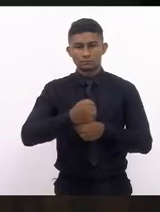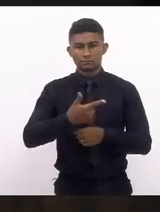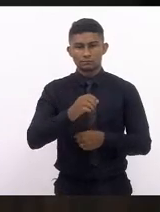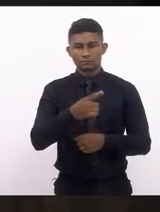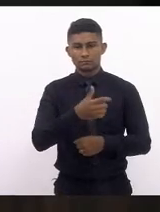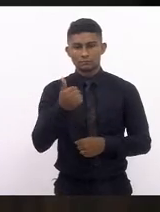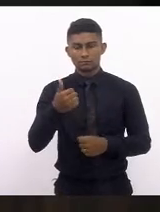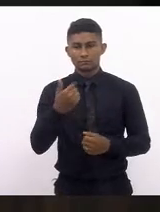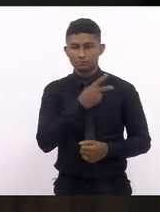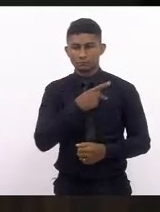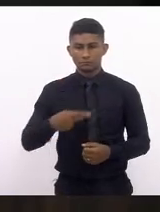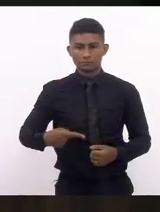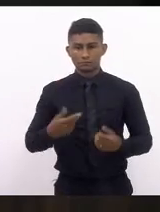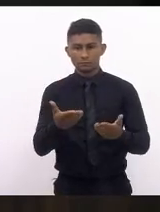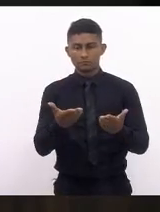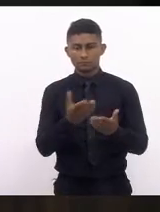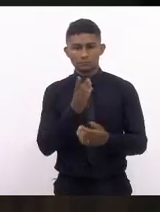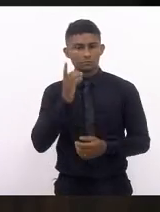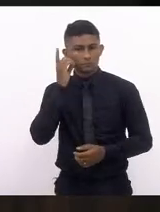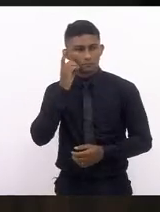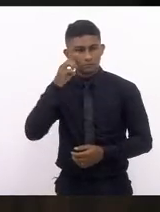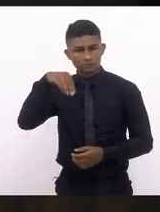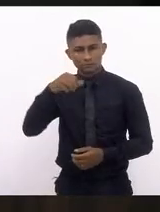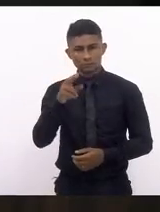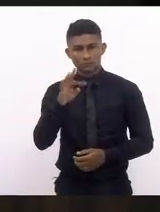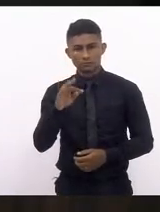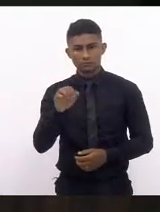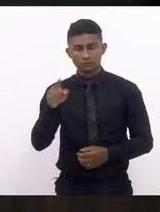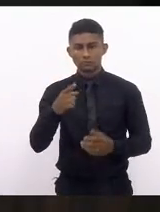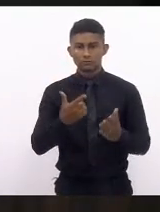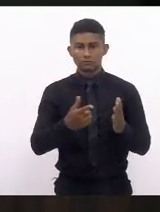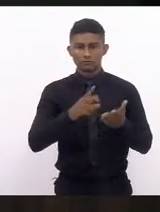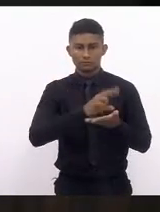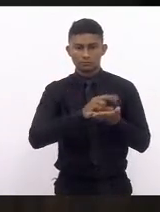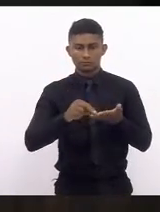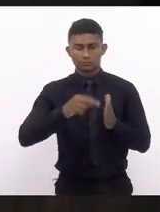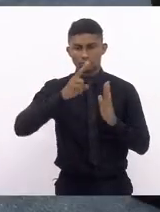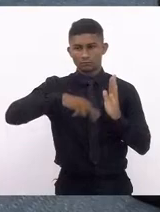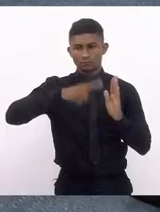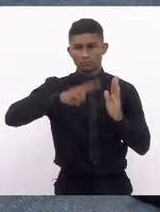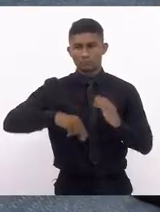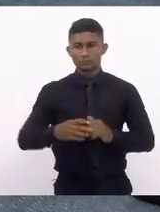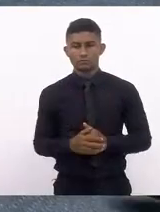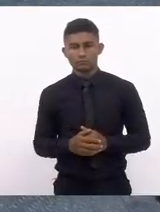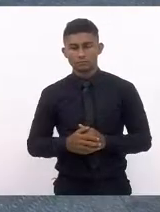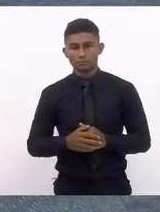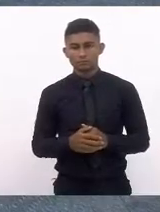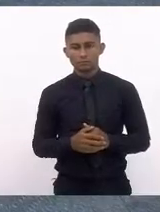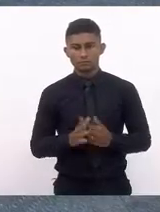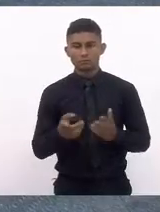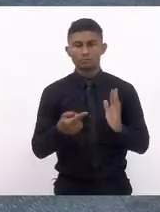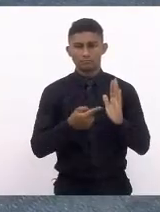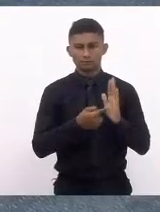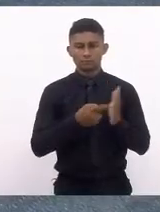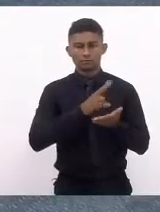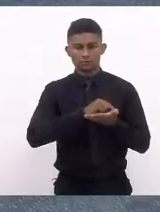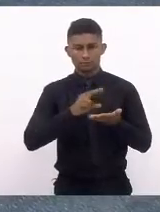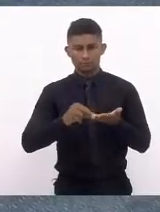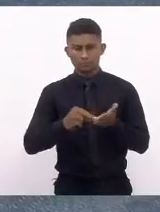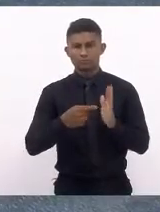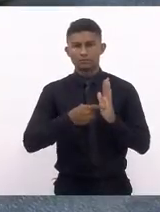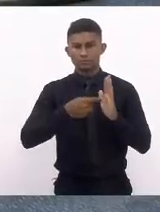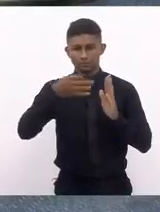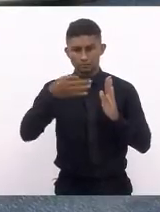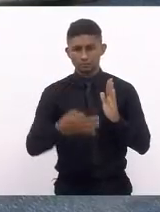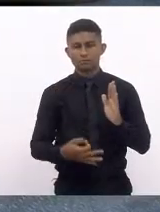presidência convida a deputada Martha Rocha fazer a leitura da ata da sessão anterior até reflete com exatidão o ocorrido